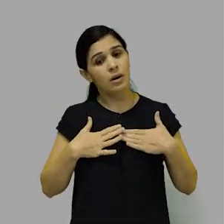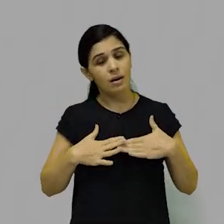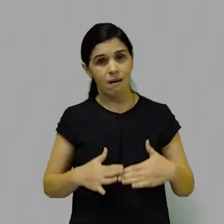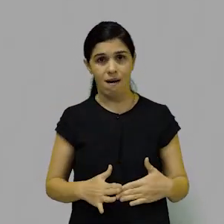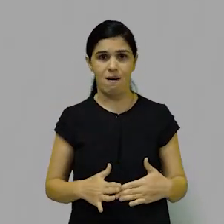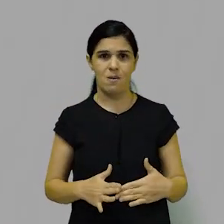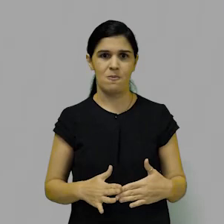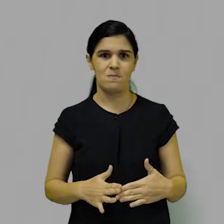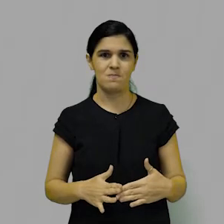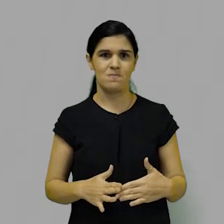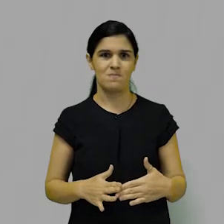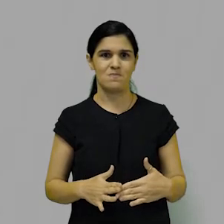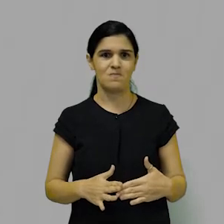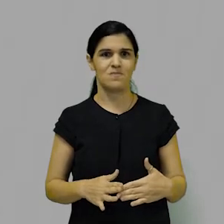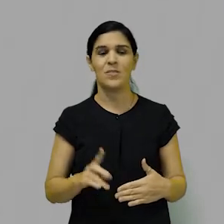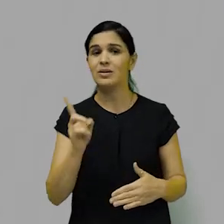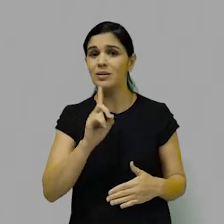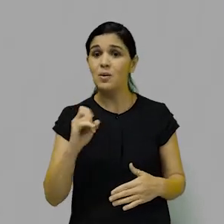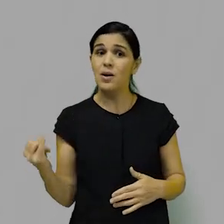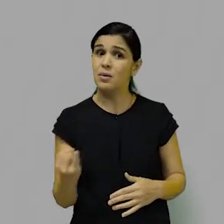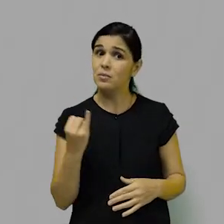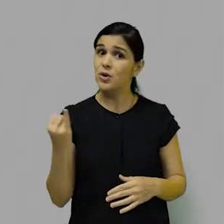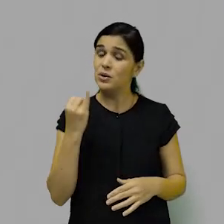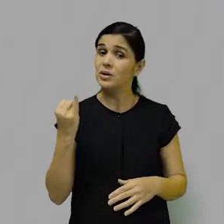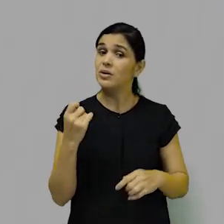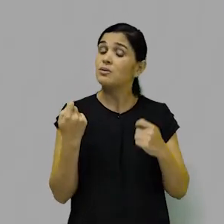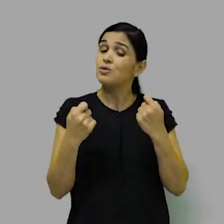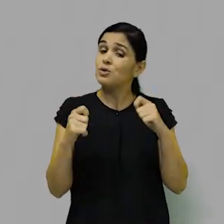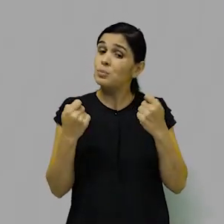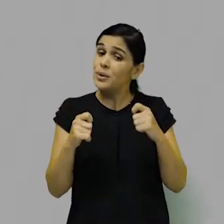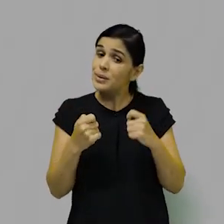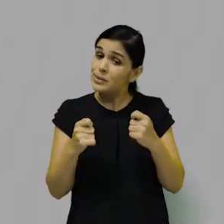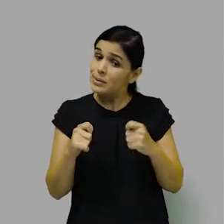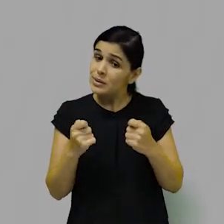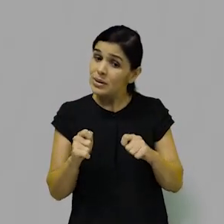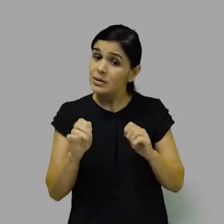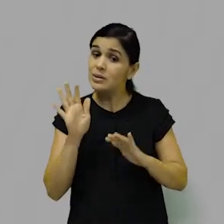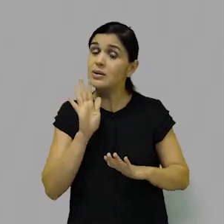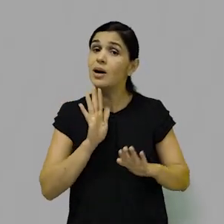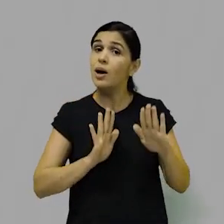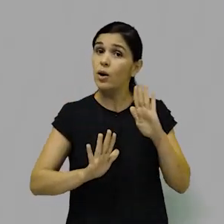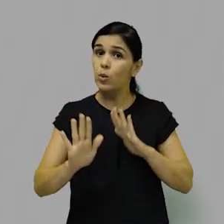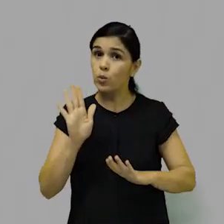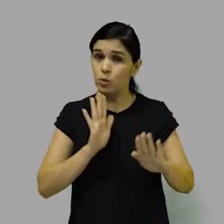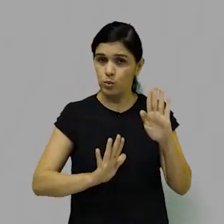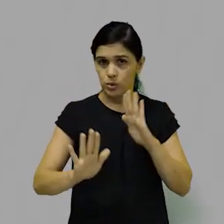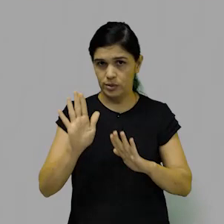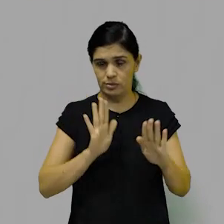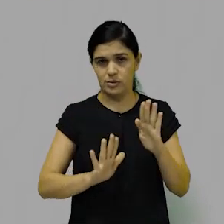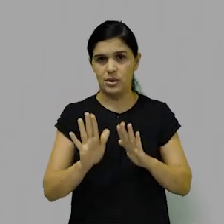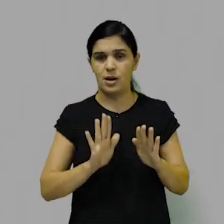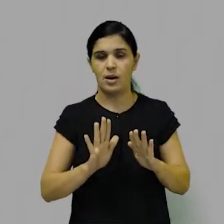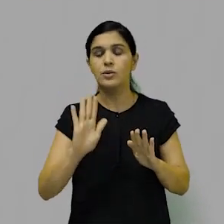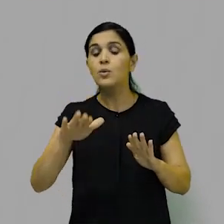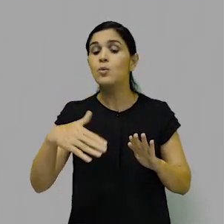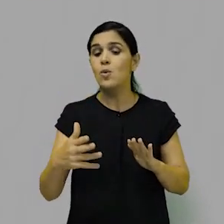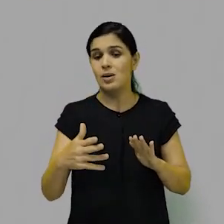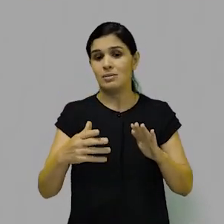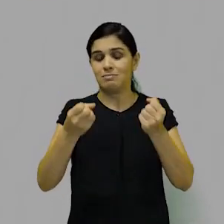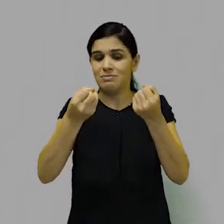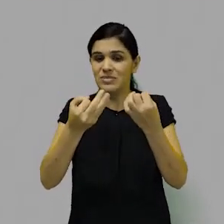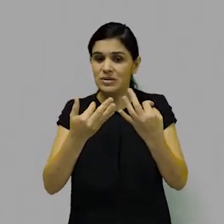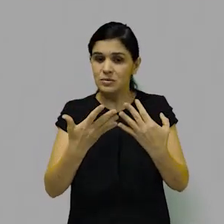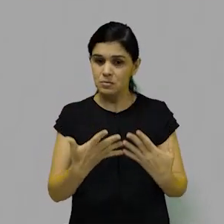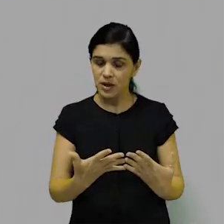interessante aqui, quando nós falamos aqui de aulas de educação física em relação aos exercícios físicos. Que uma das formas de